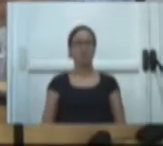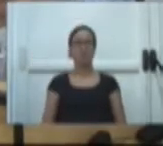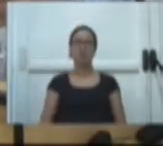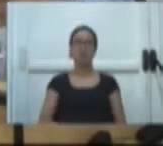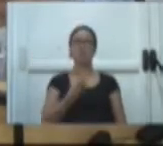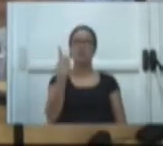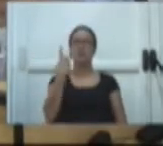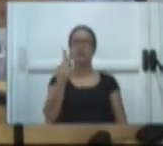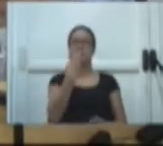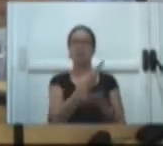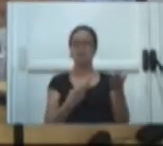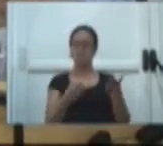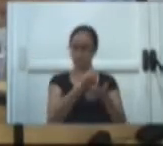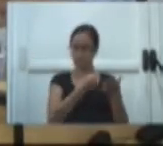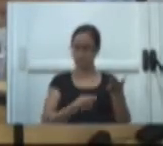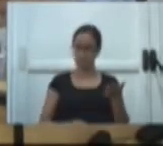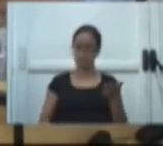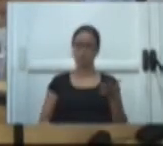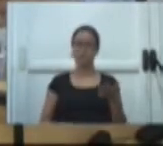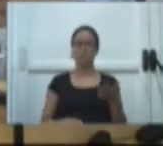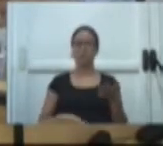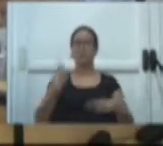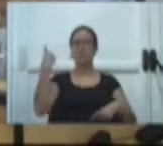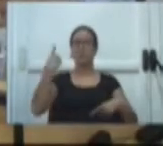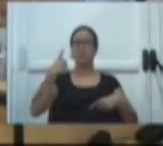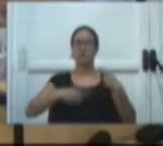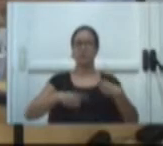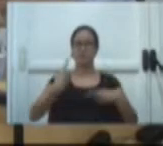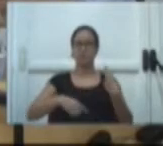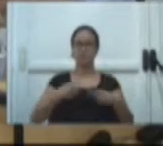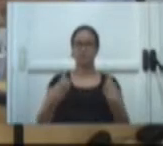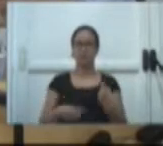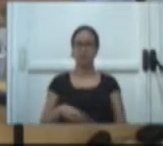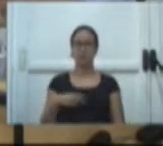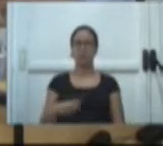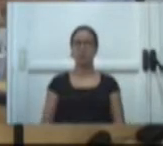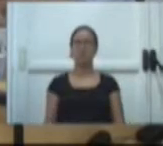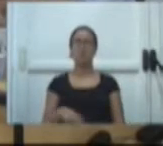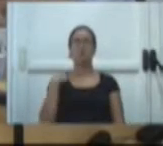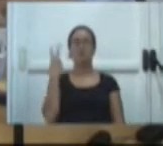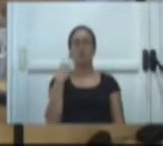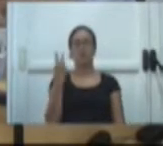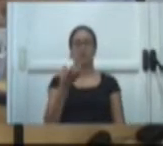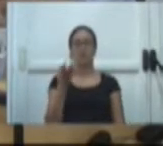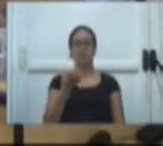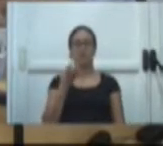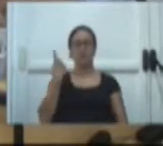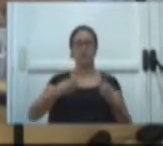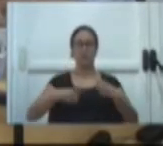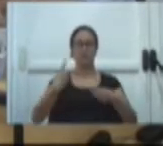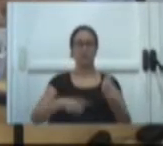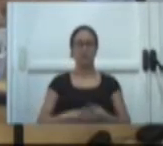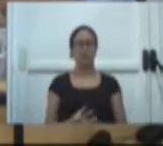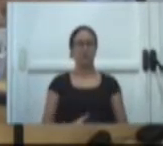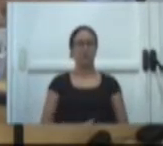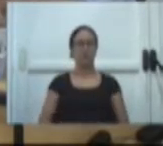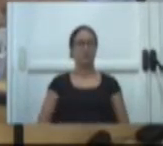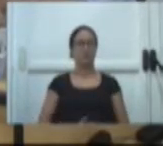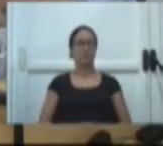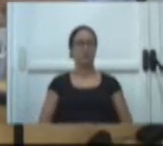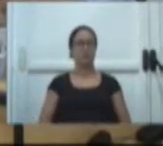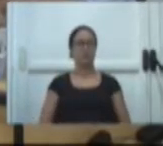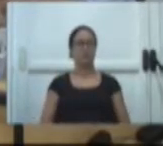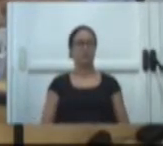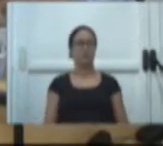Requerimento número 146, assinado pelo vereador Darcy Reis, está em discussão. Algum vereador deseja